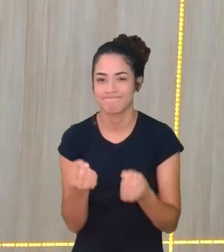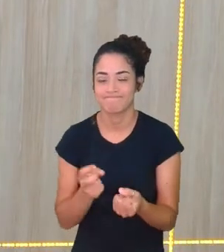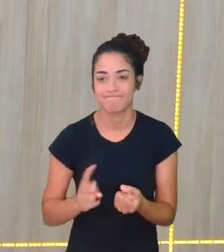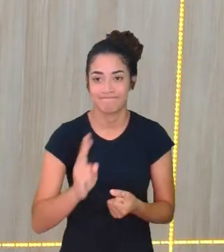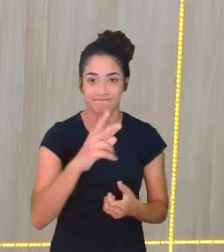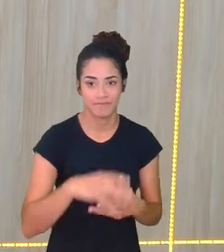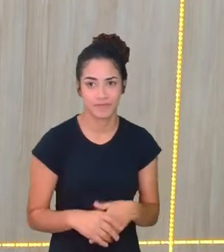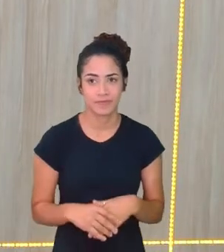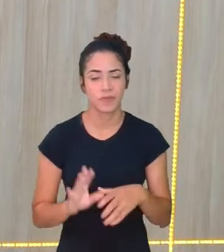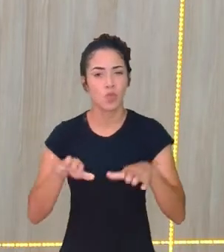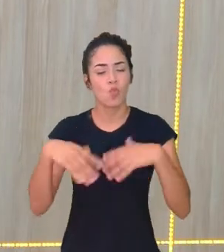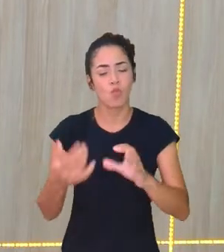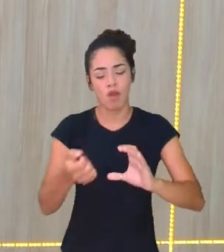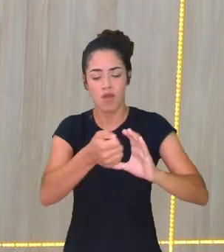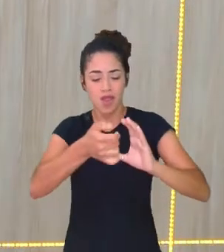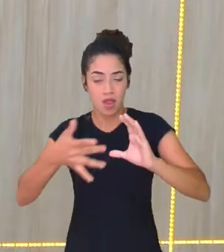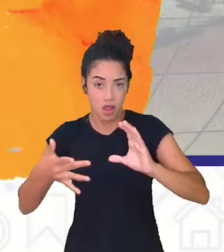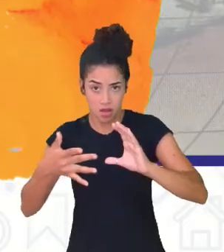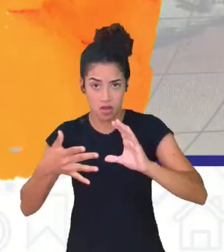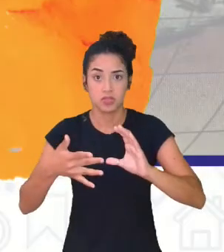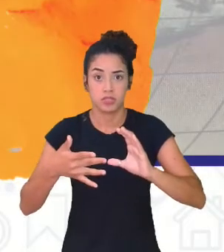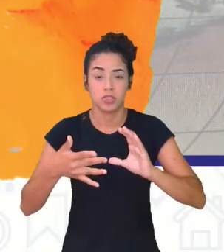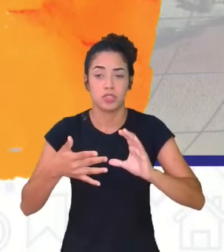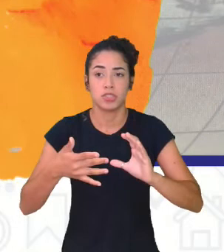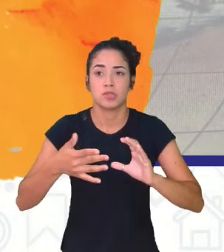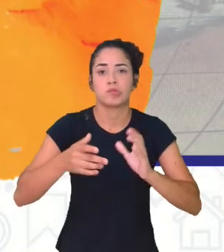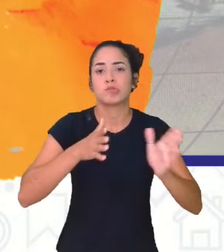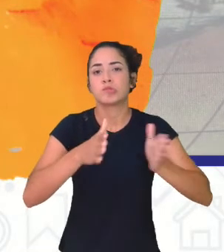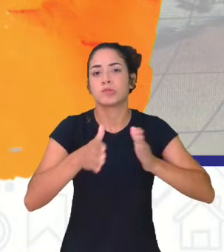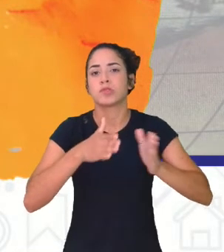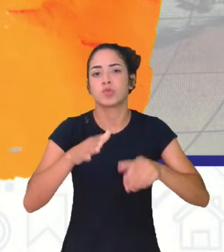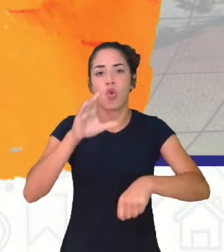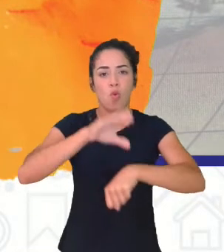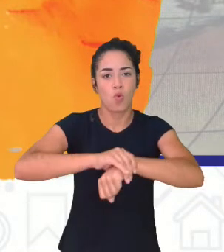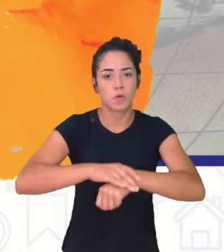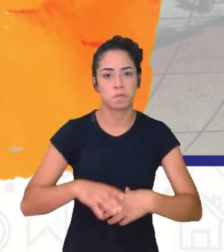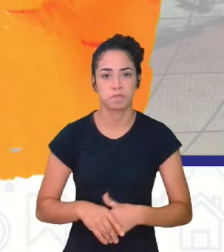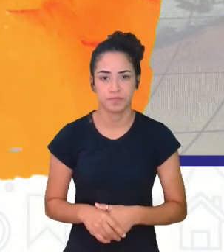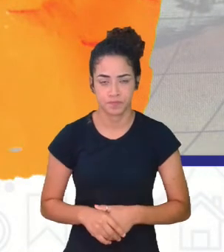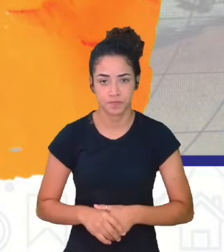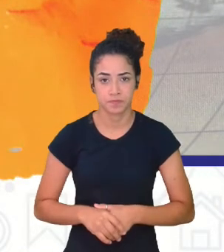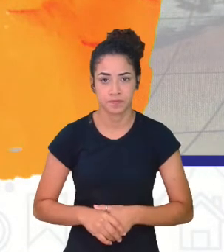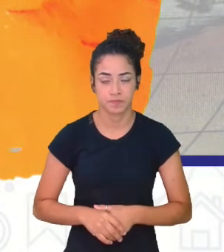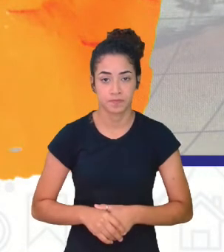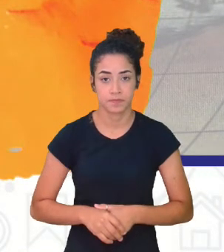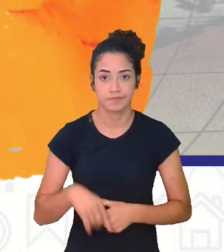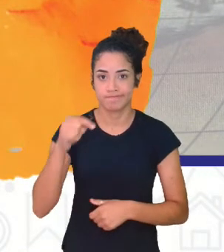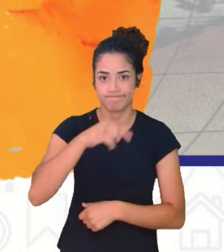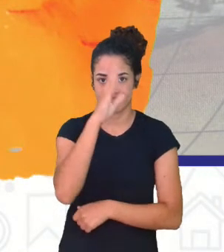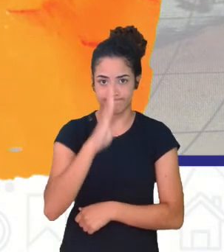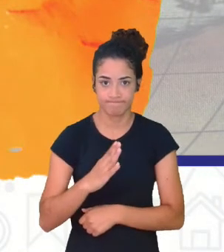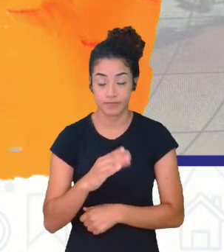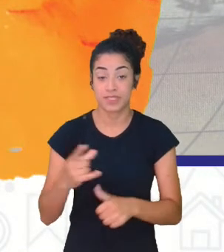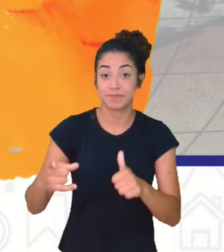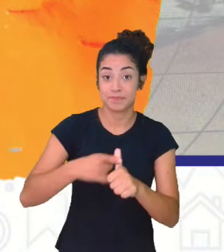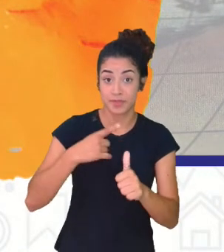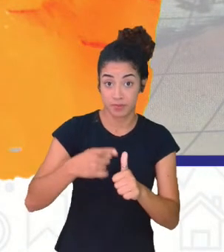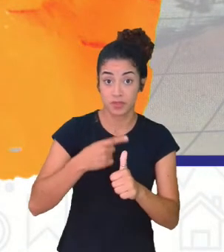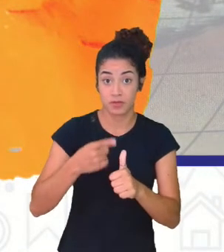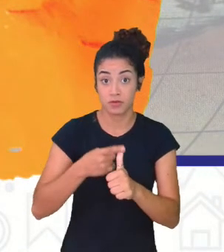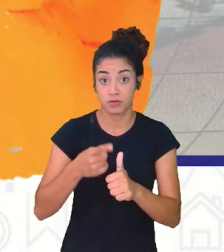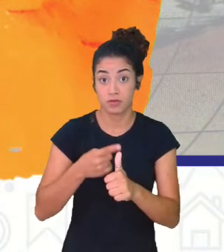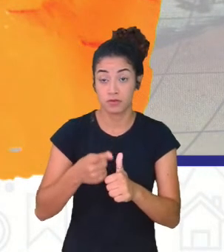Quais são as características né do período colonial aqui no Brasil primeiro